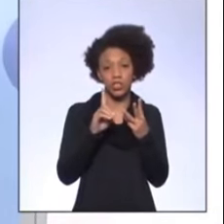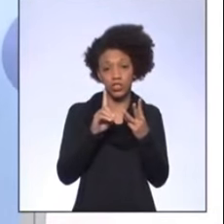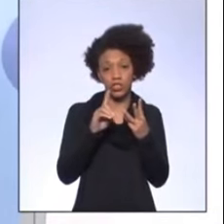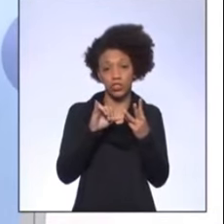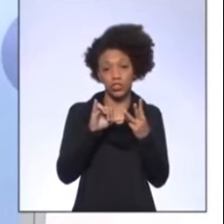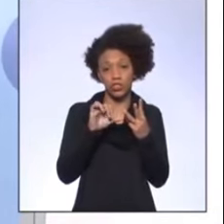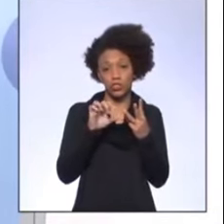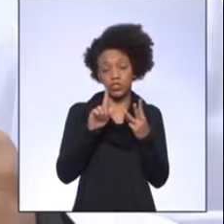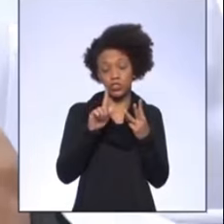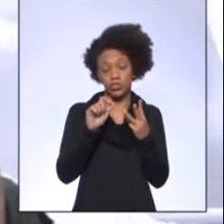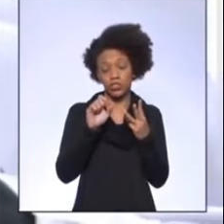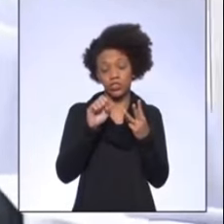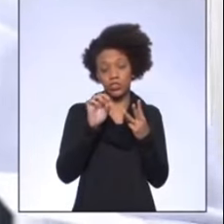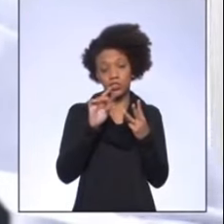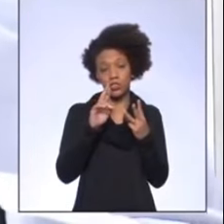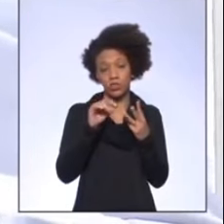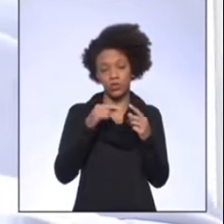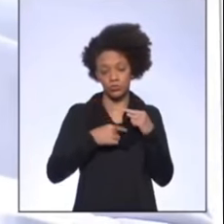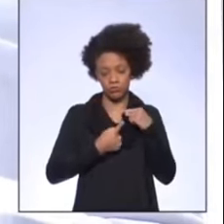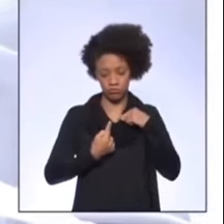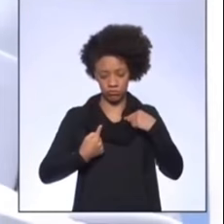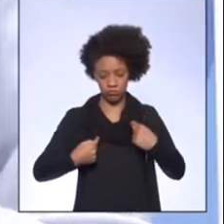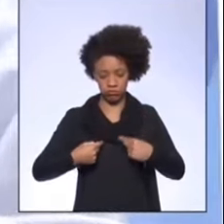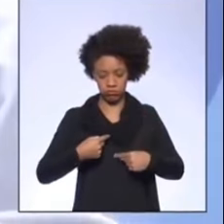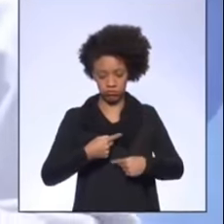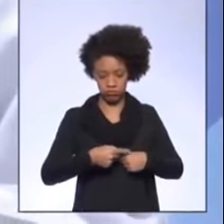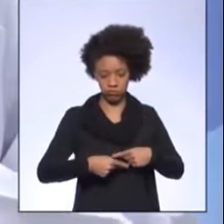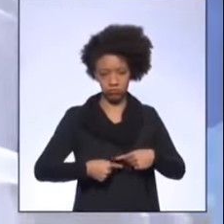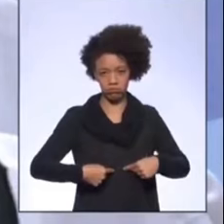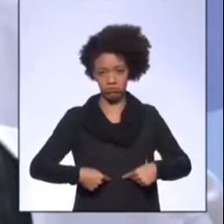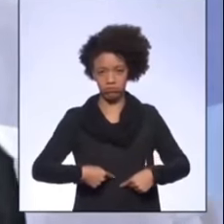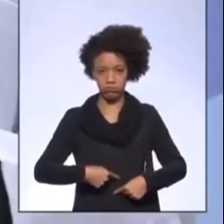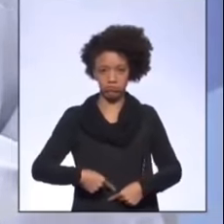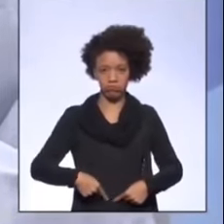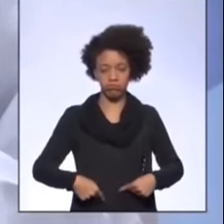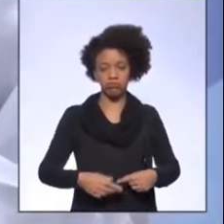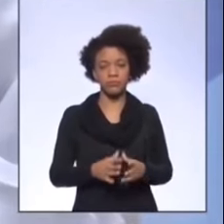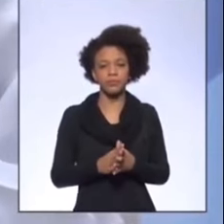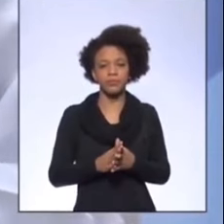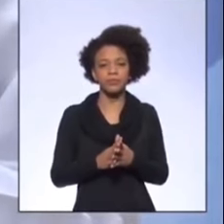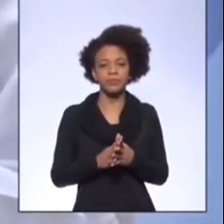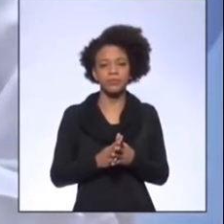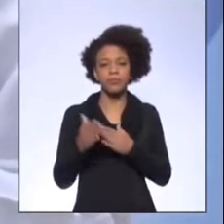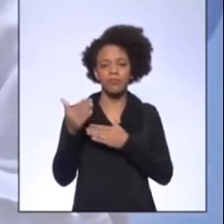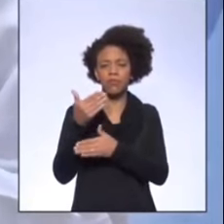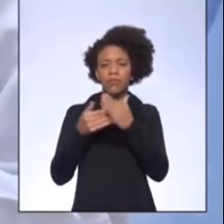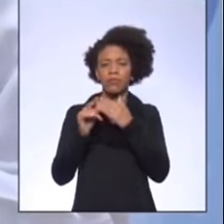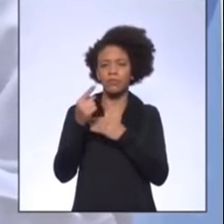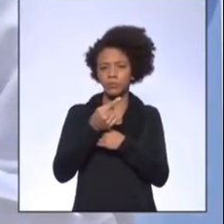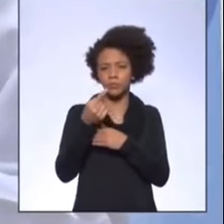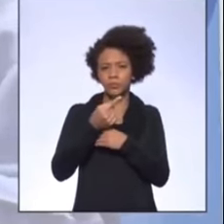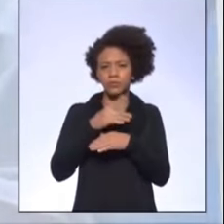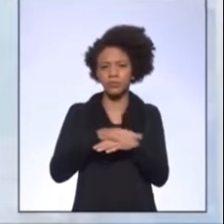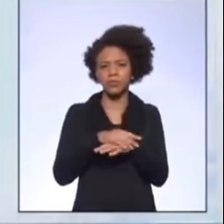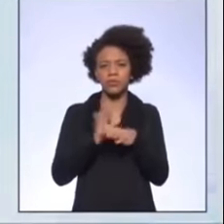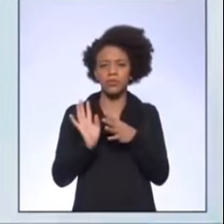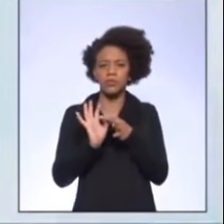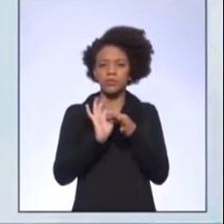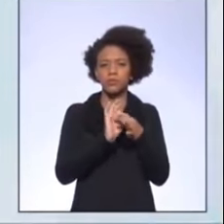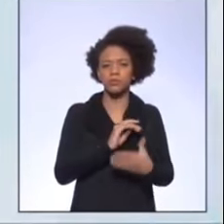Digestório. Olha só, gente. Vamos olhar primeiro o slide, porque eu coloquei o digestório junto com o